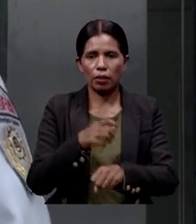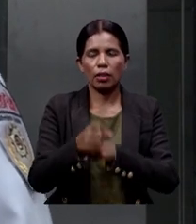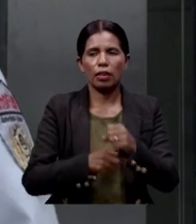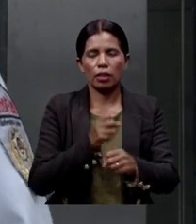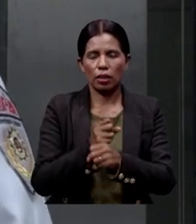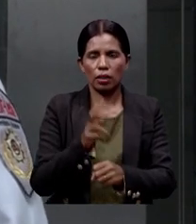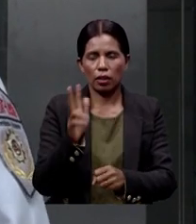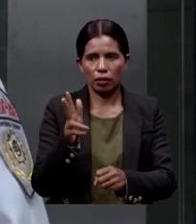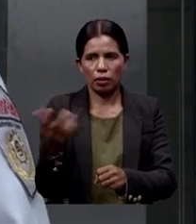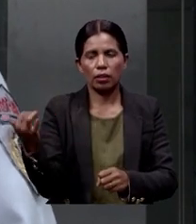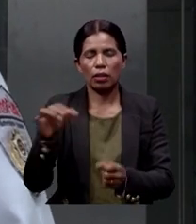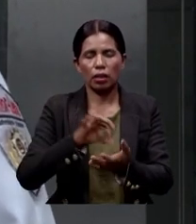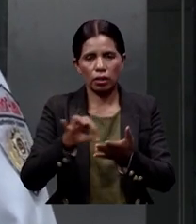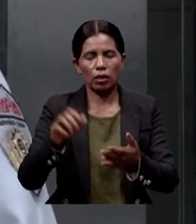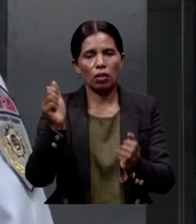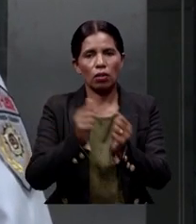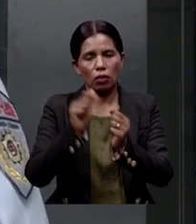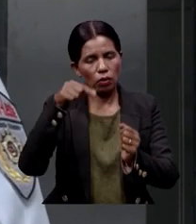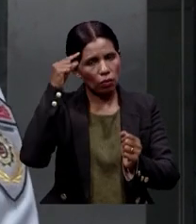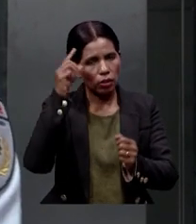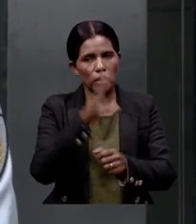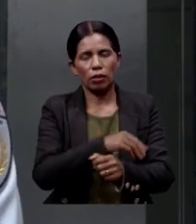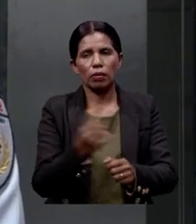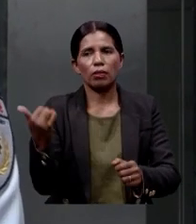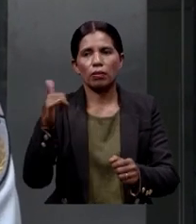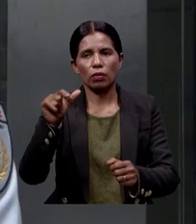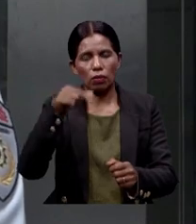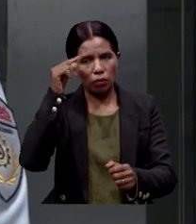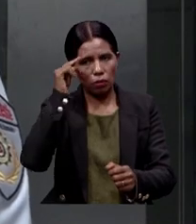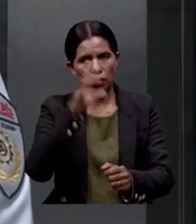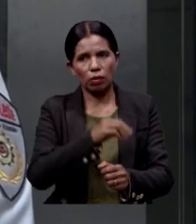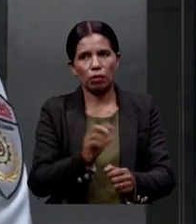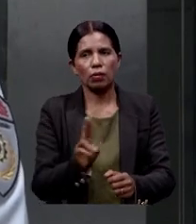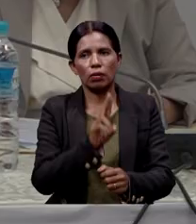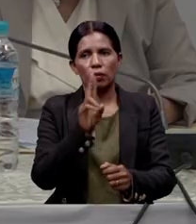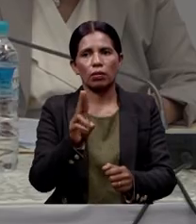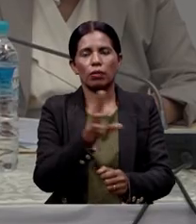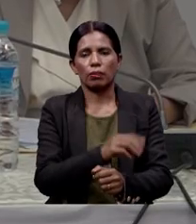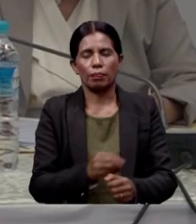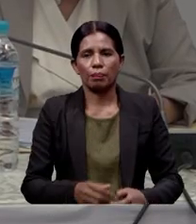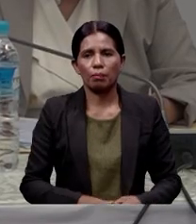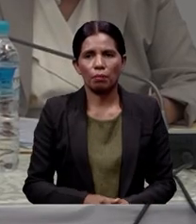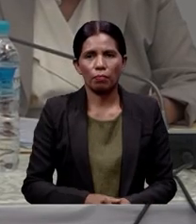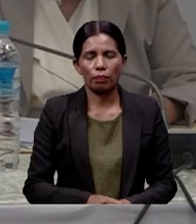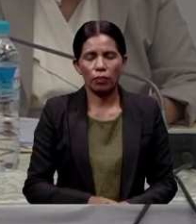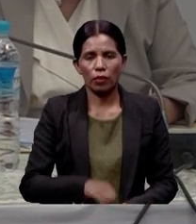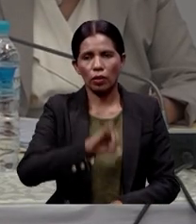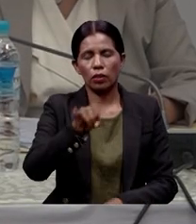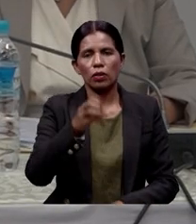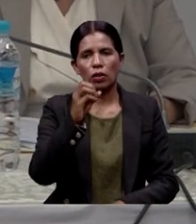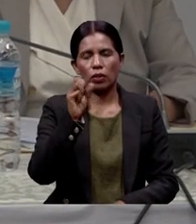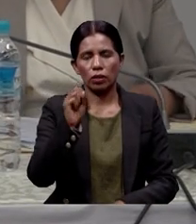Que será assinado ao governo. Depois de né? 30 anos, mas foi um governo zero era seu Porto Tiber. José António